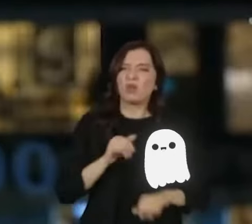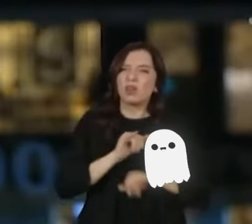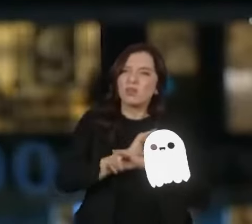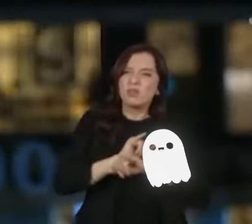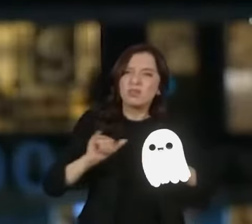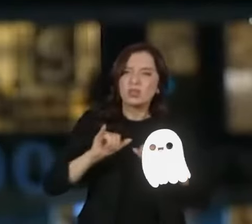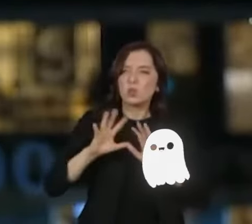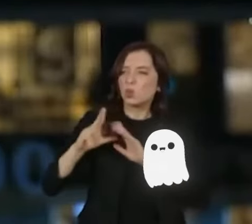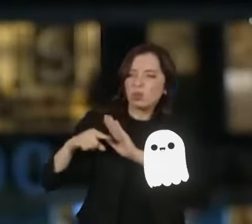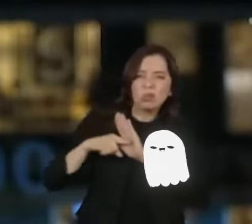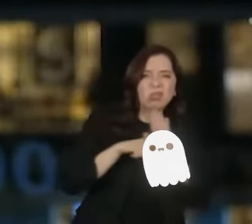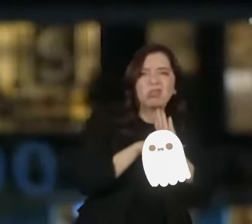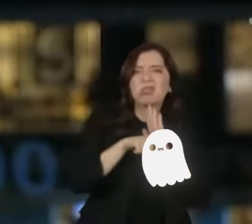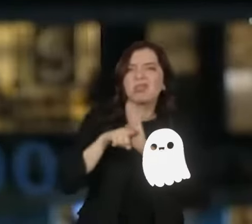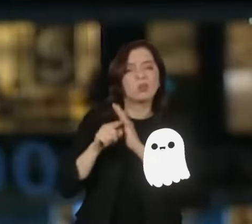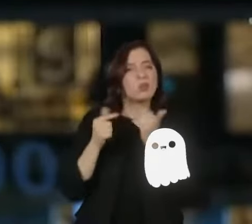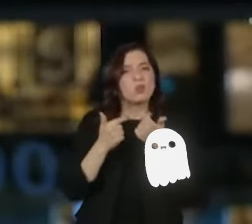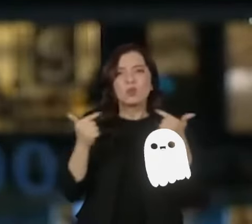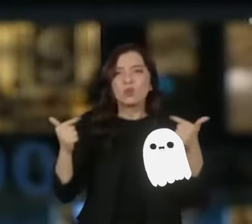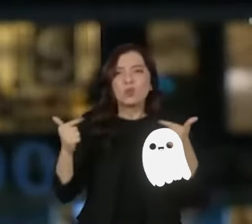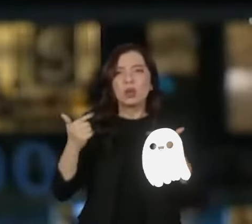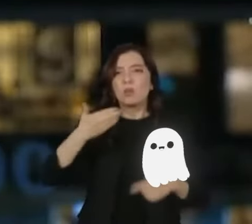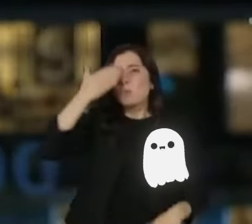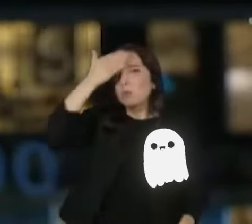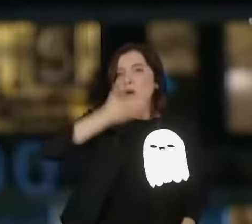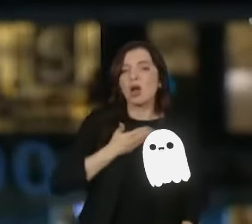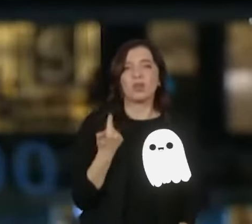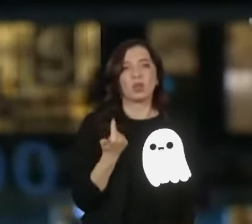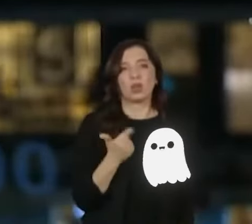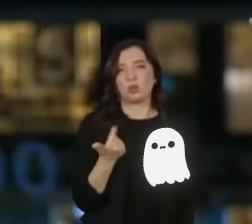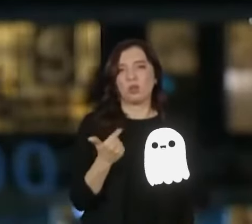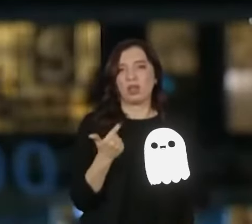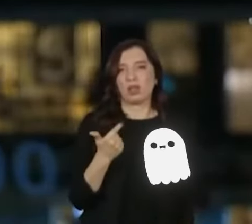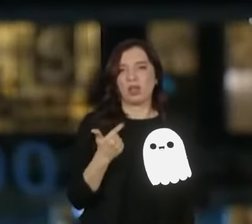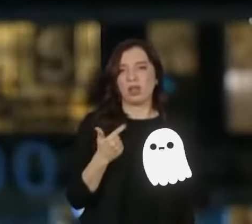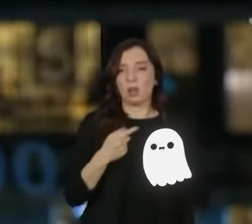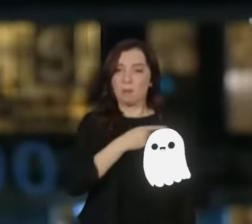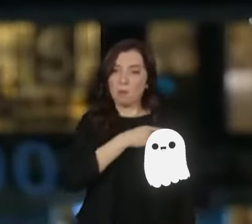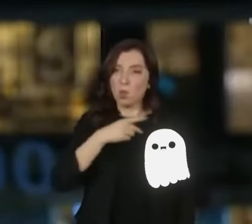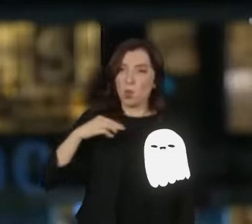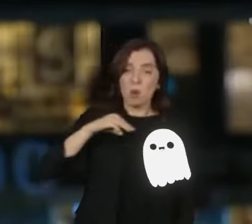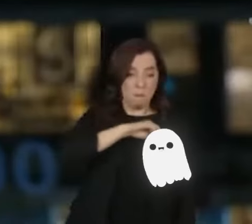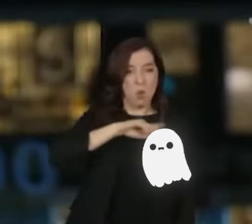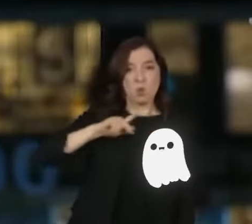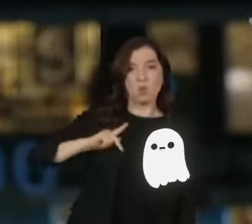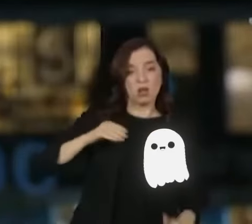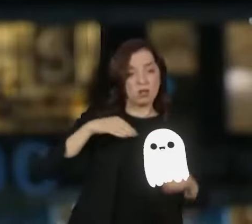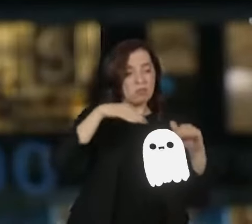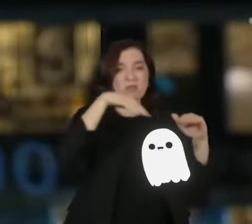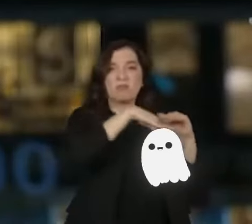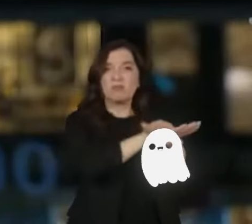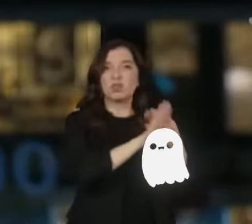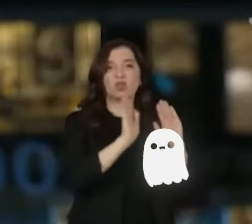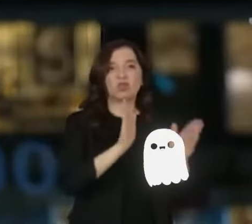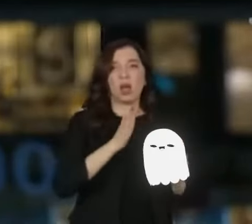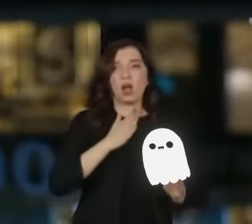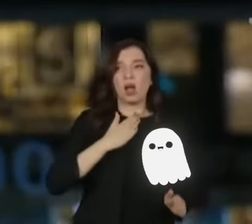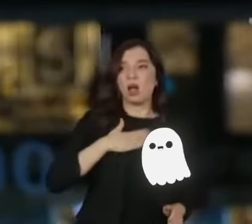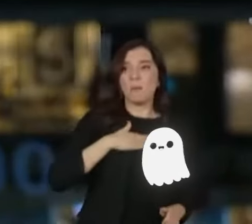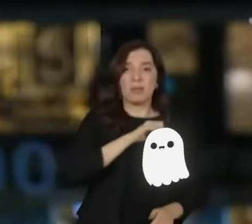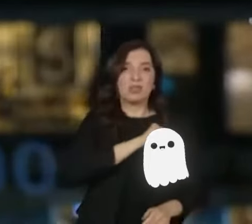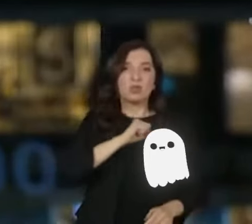havia provas, foi arquivada pelo Ministério Público. Chegou a provocar a morte da minha sogra por calúnia e